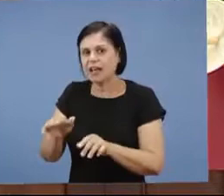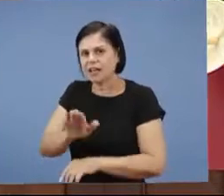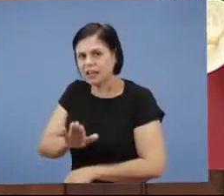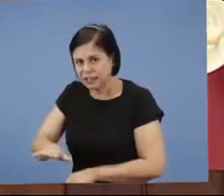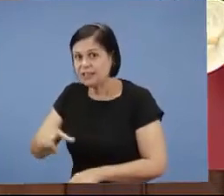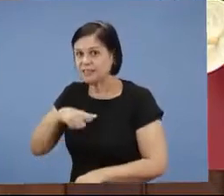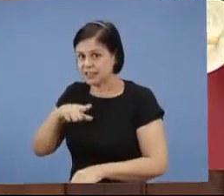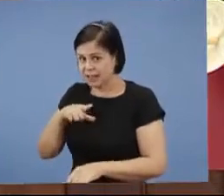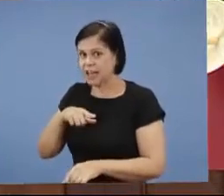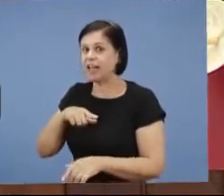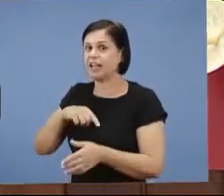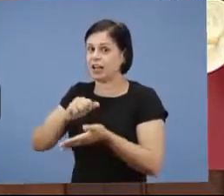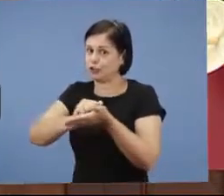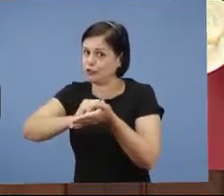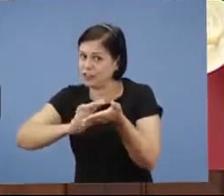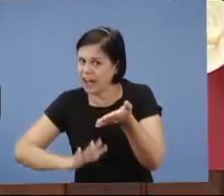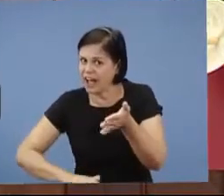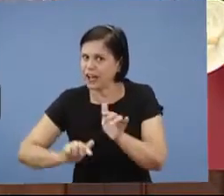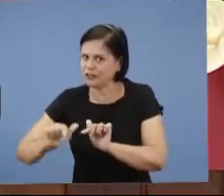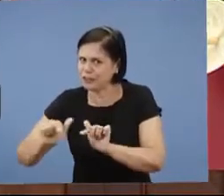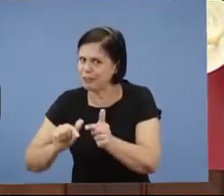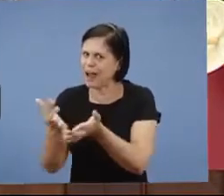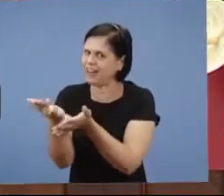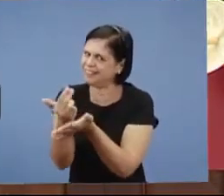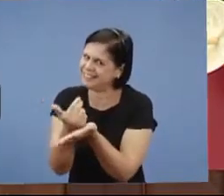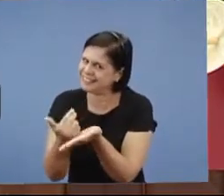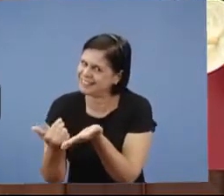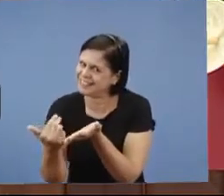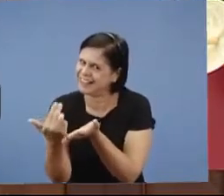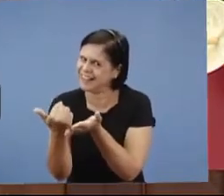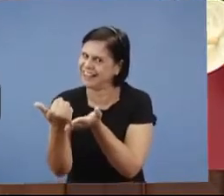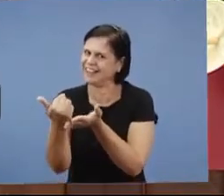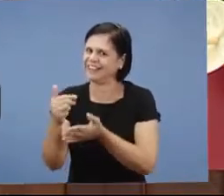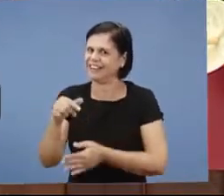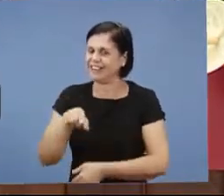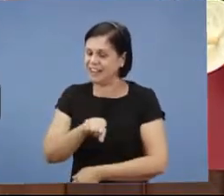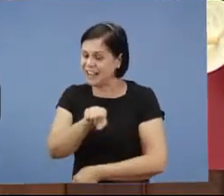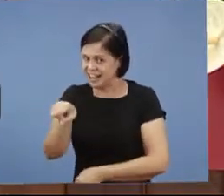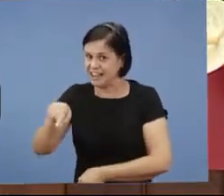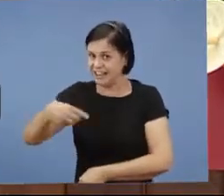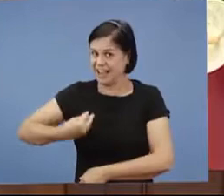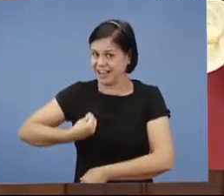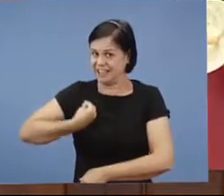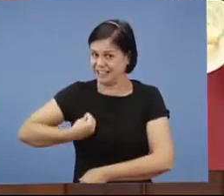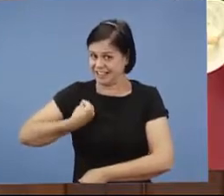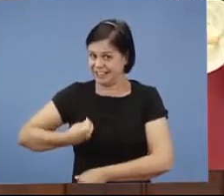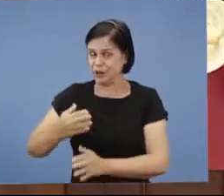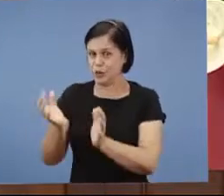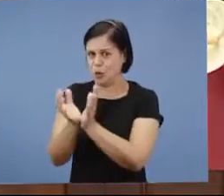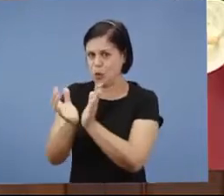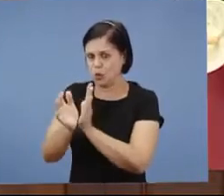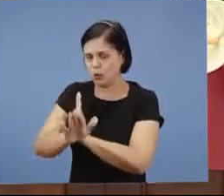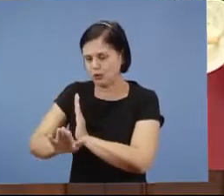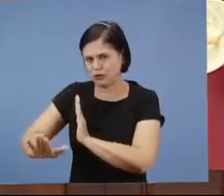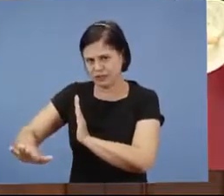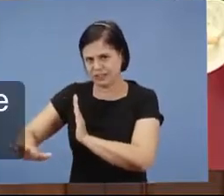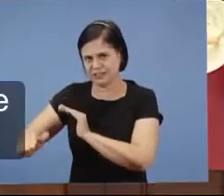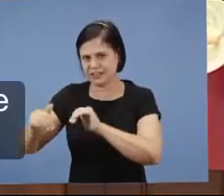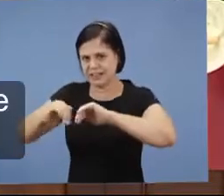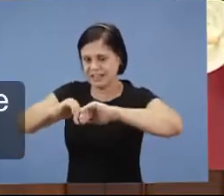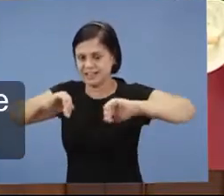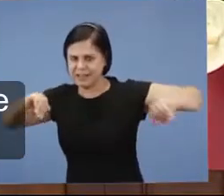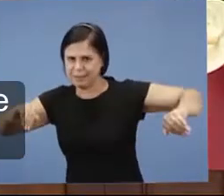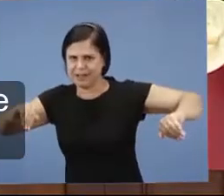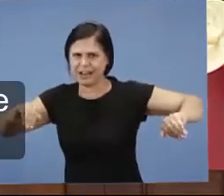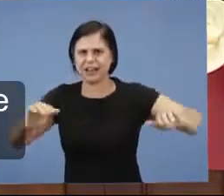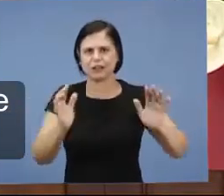uma atividade. Eles estão aqui, eles não estão nesse grupo, são os pais e